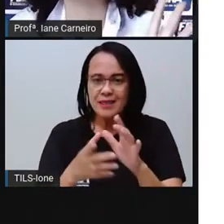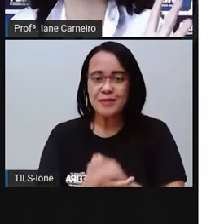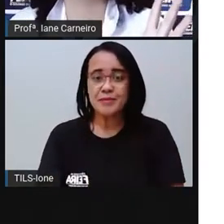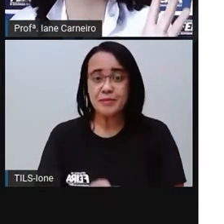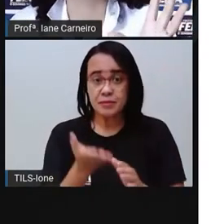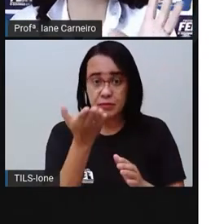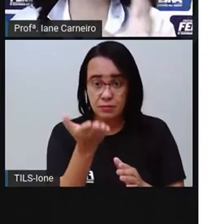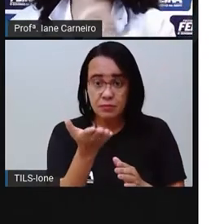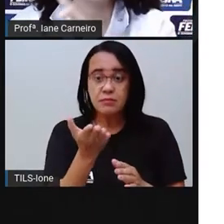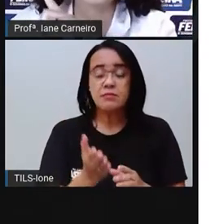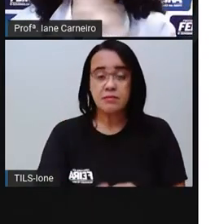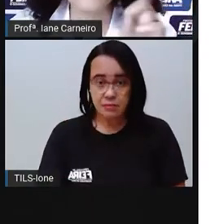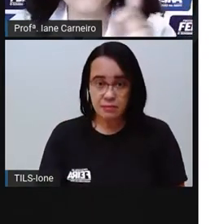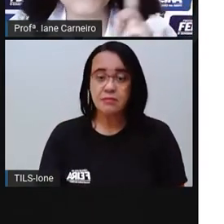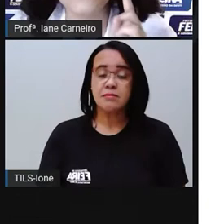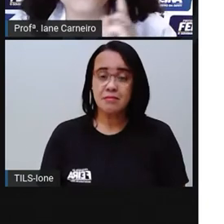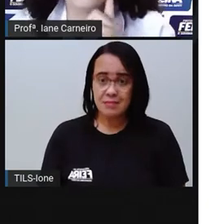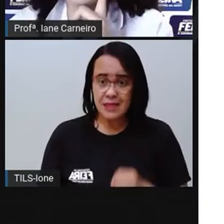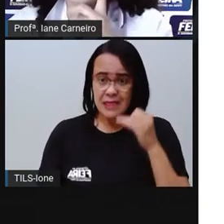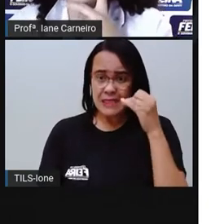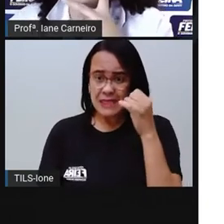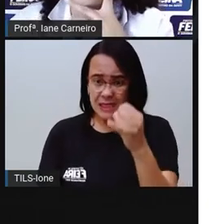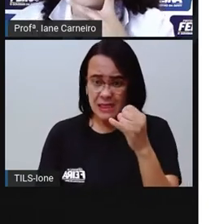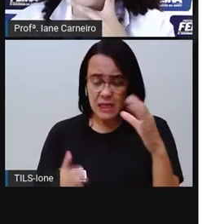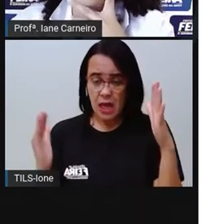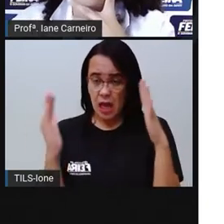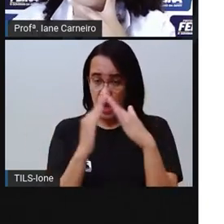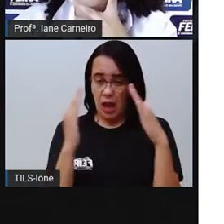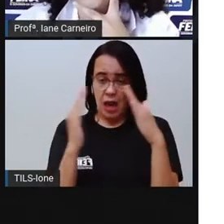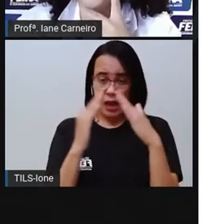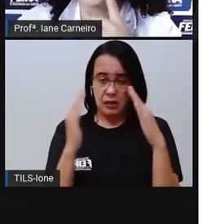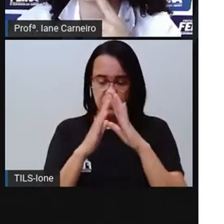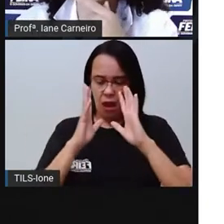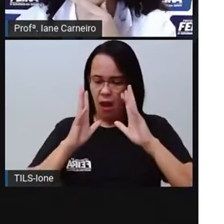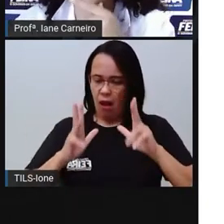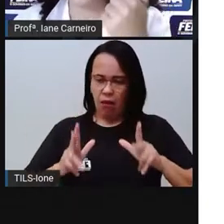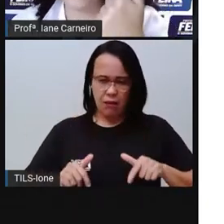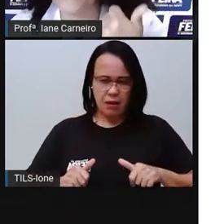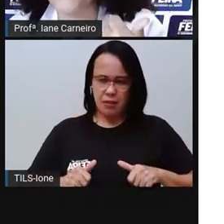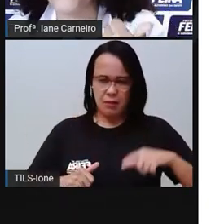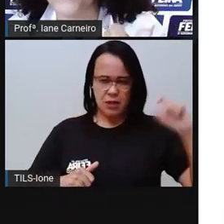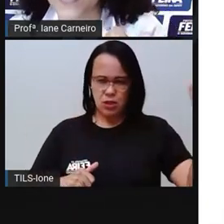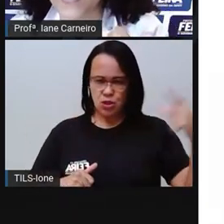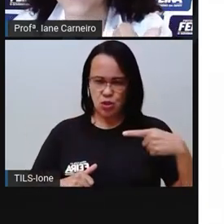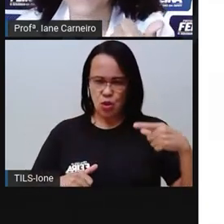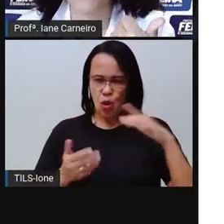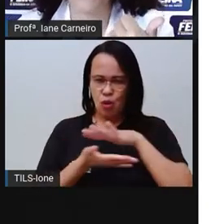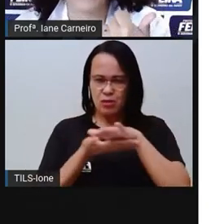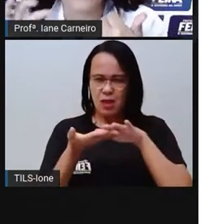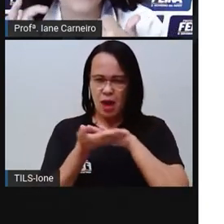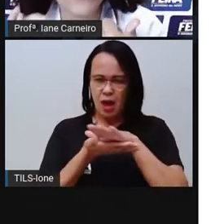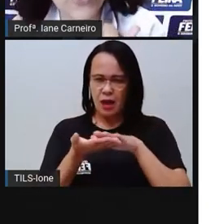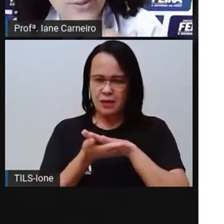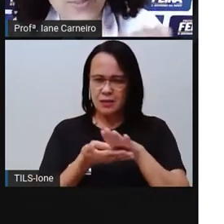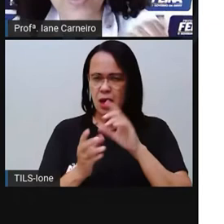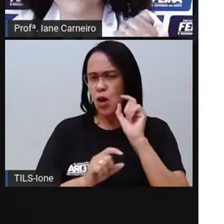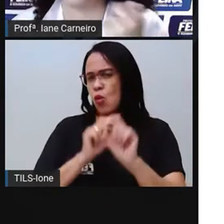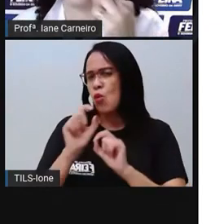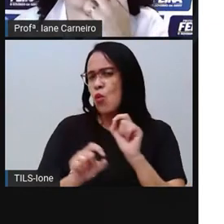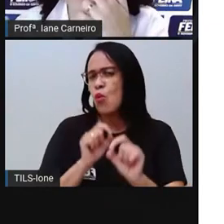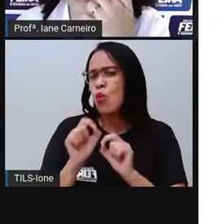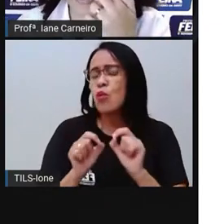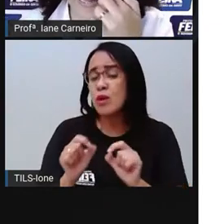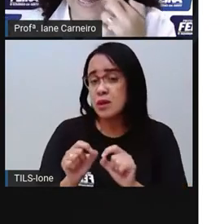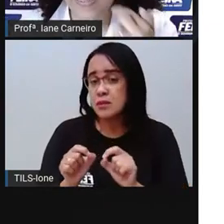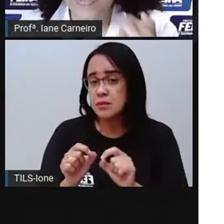acontece quando não higienizamos a nossa casa? Pensa aí, a Pró já deu umas dicas, né? Que aparecem bichinhos,